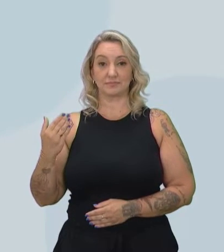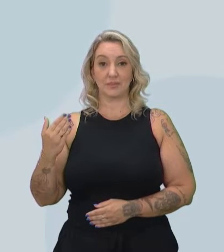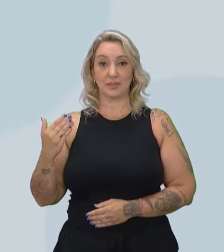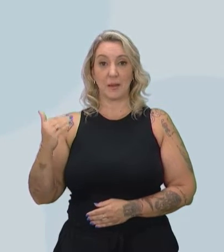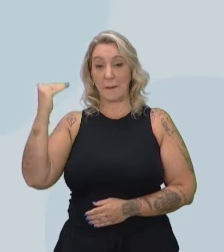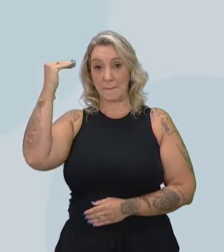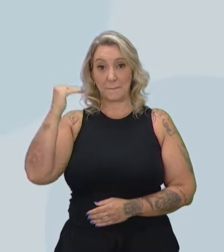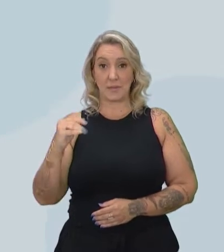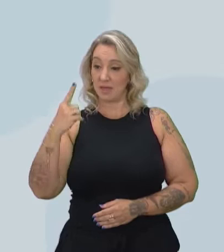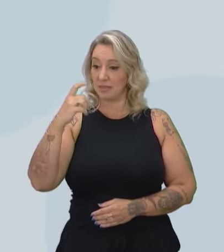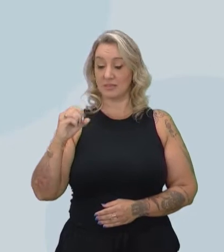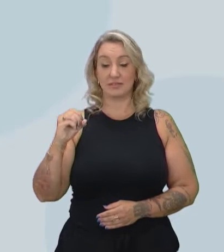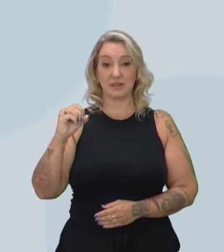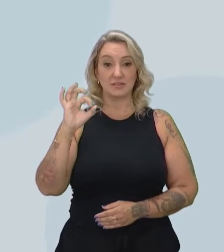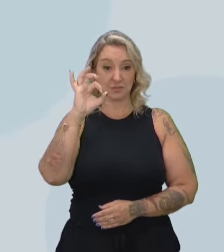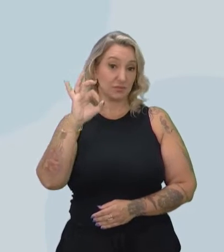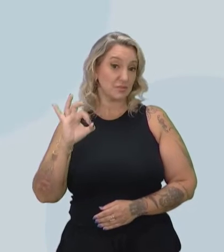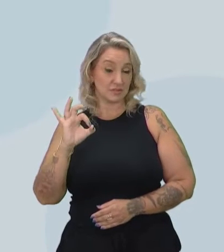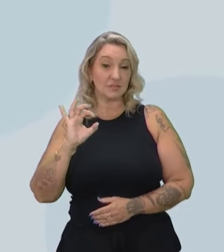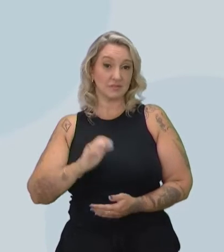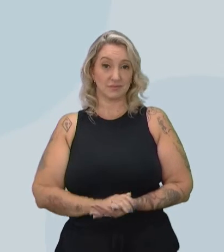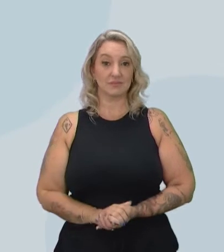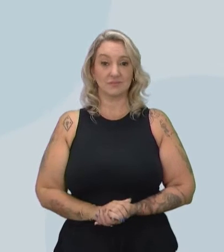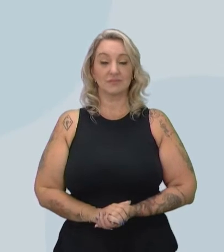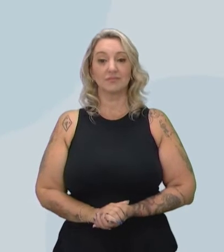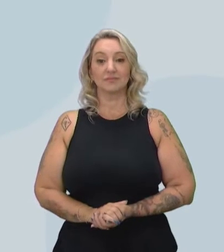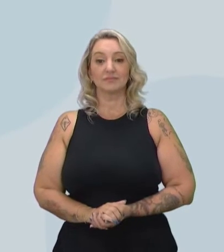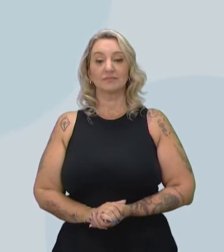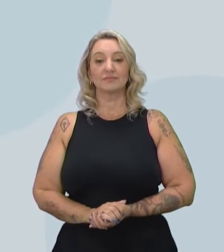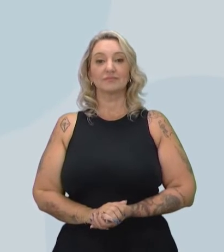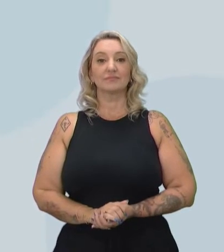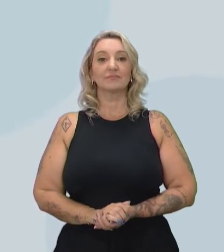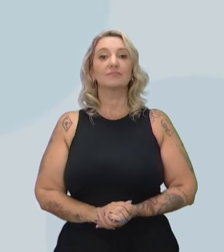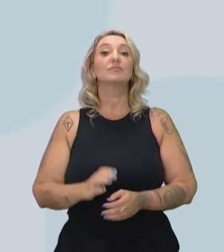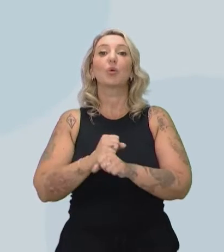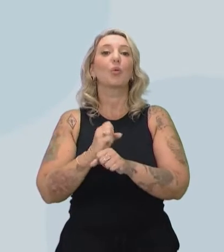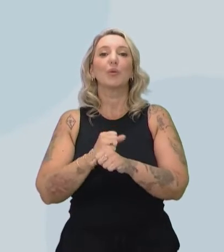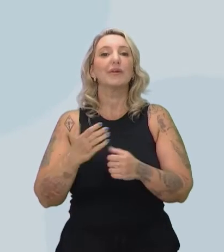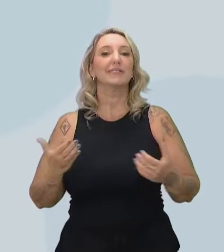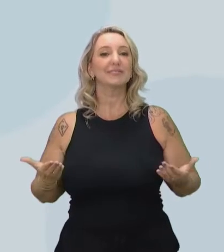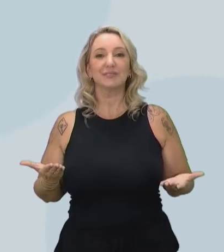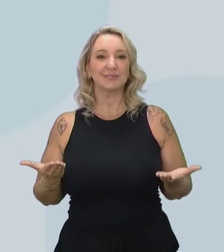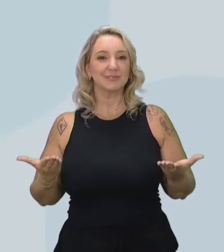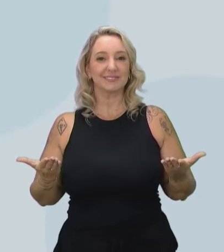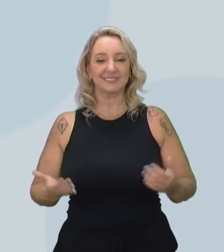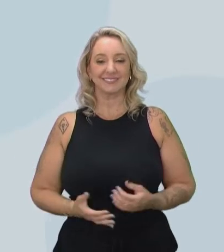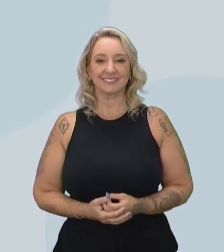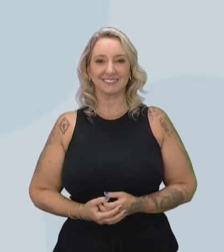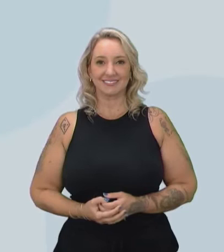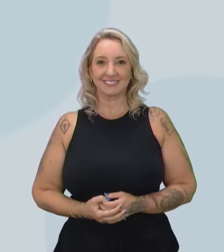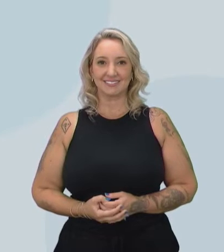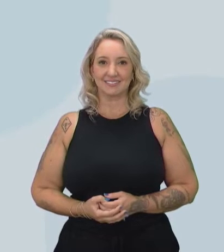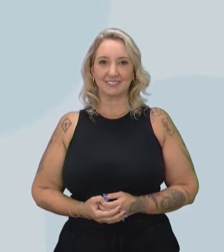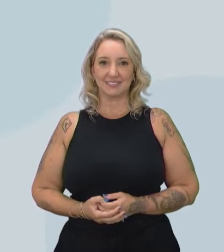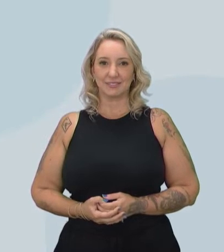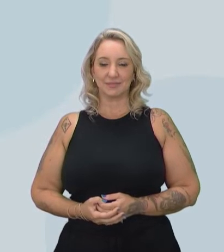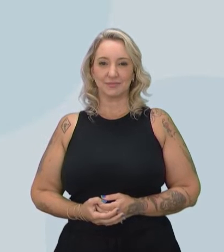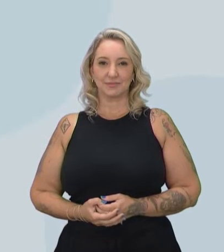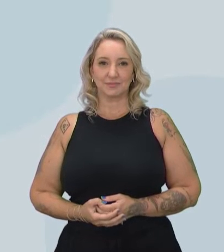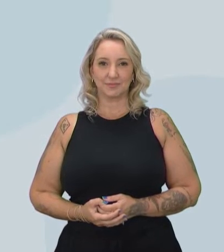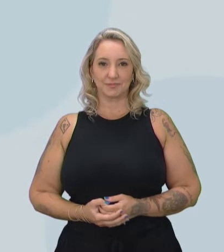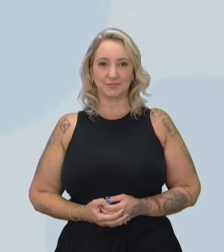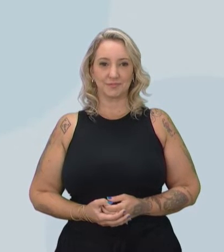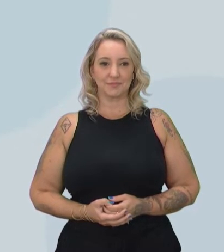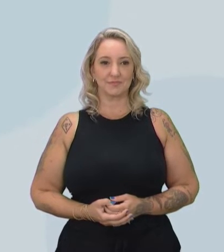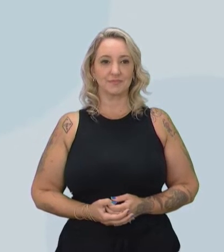10%, né, de R$50, quanto que é 10% de R$50, né?